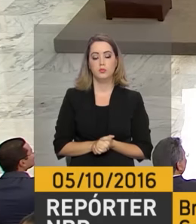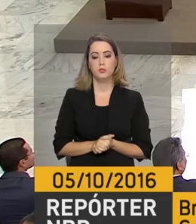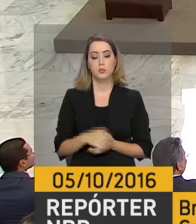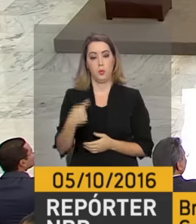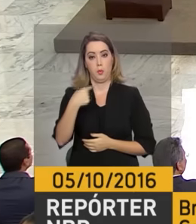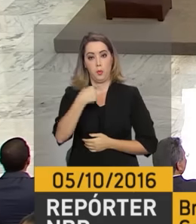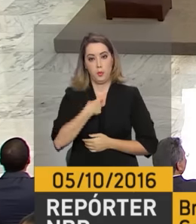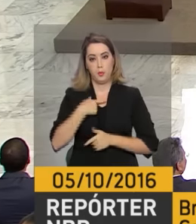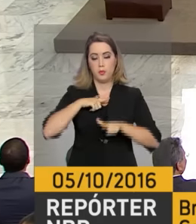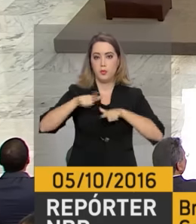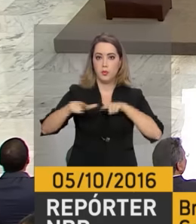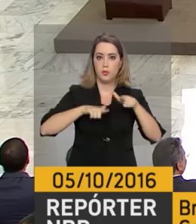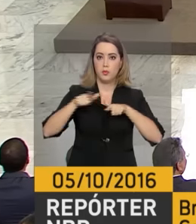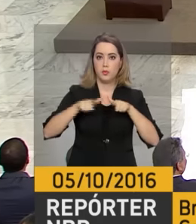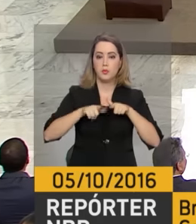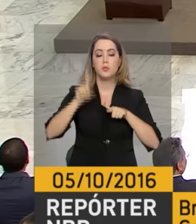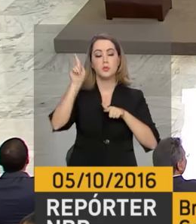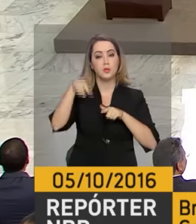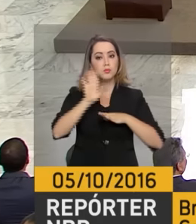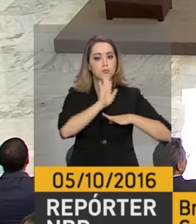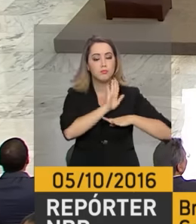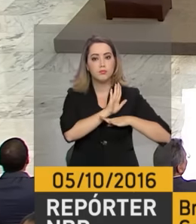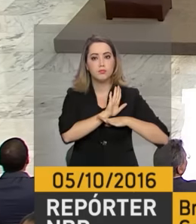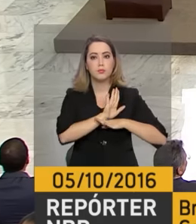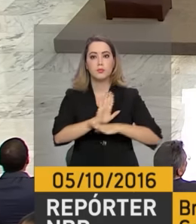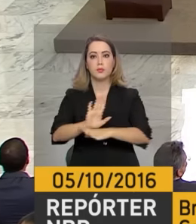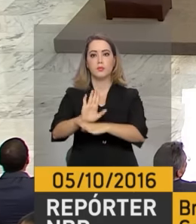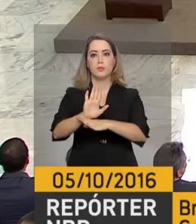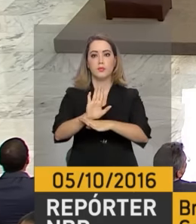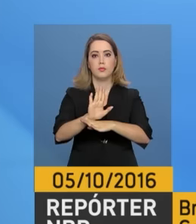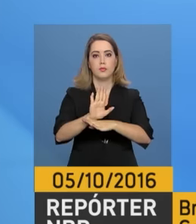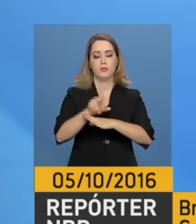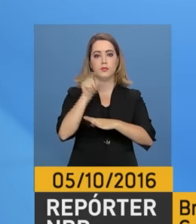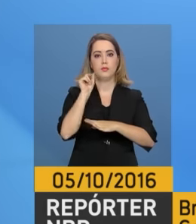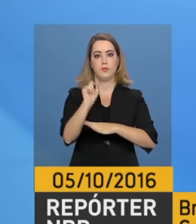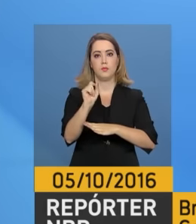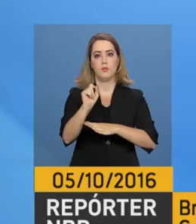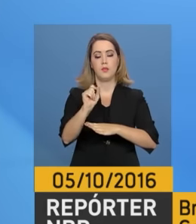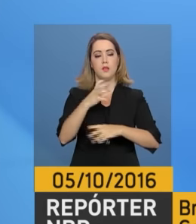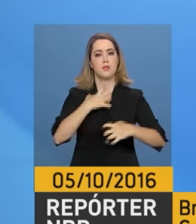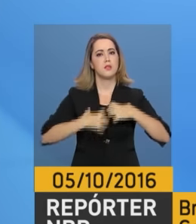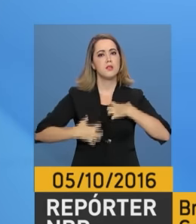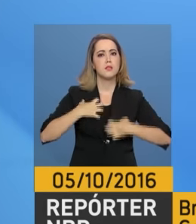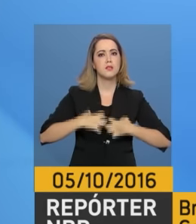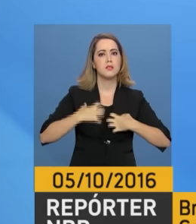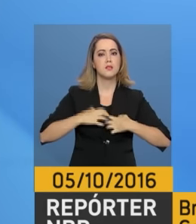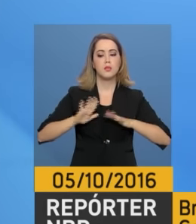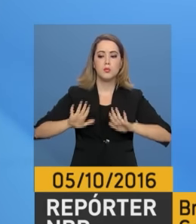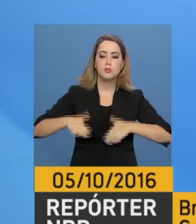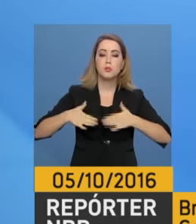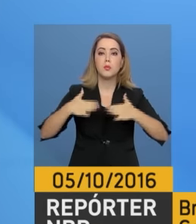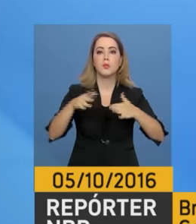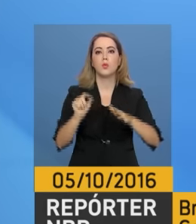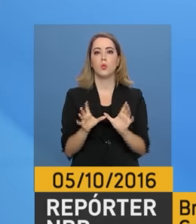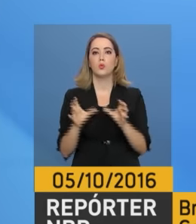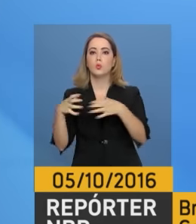Meu trabalho será voluntário para sensibilizar e mobilizar setores da